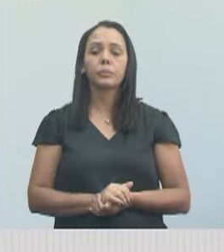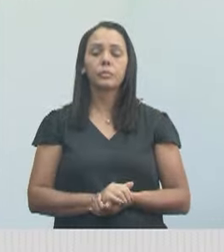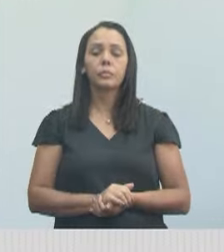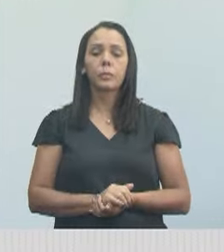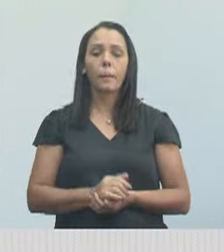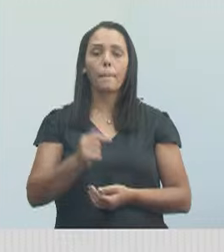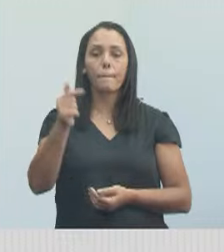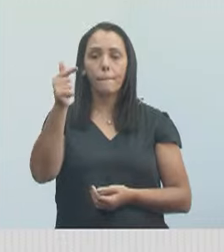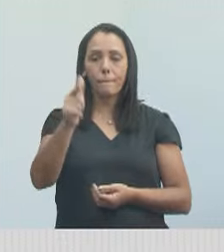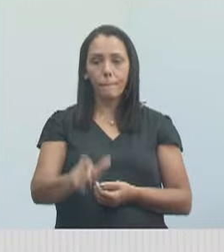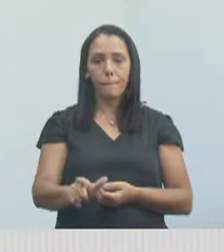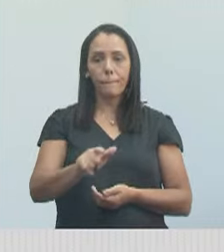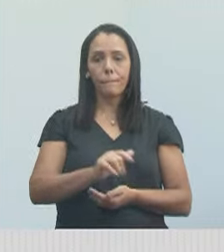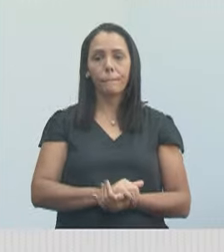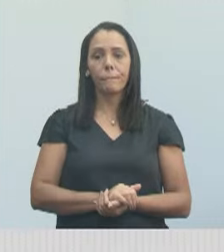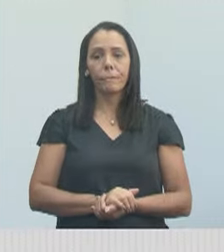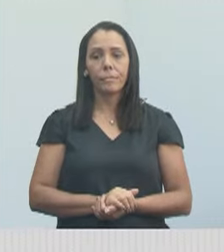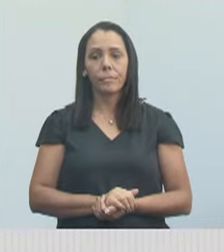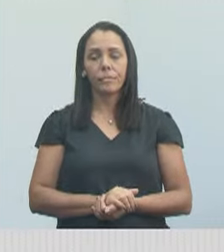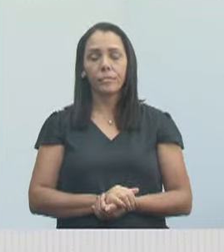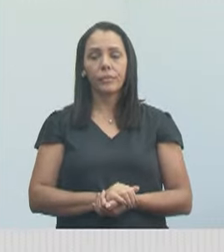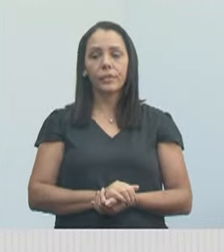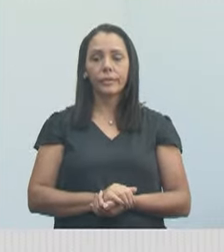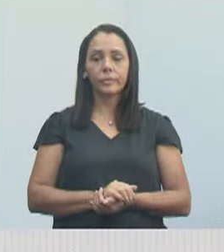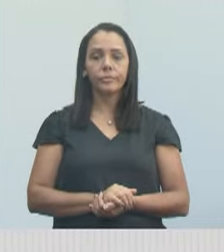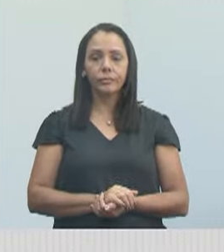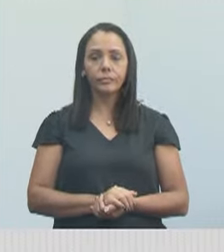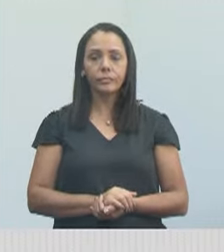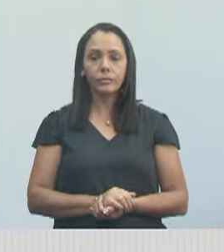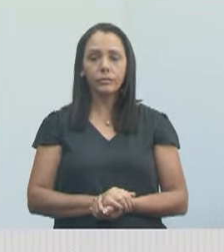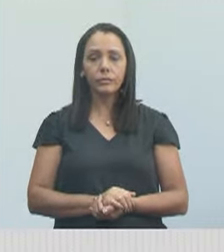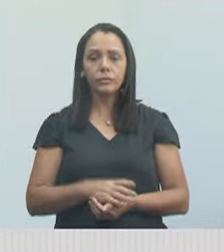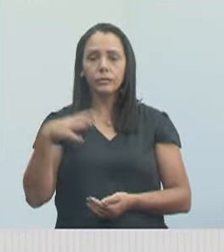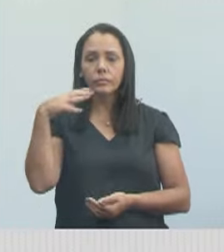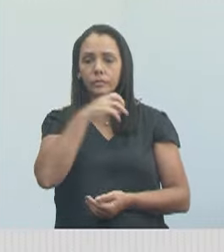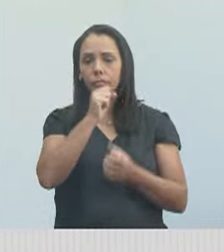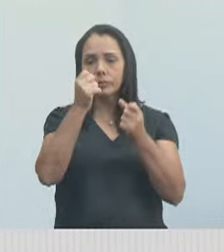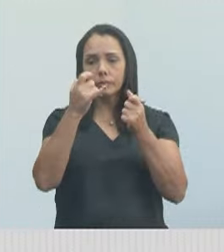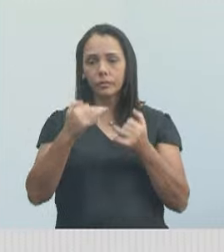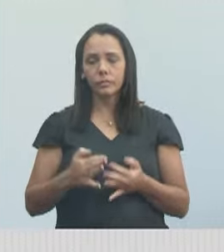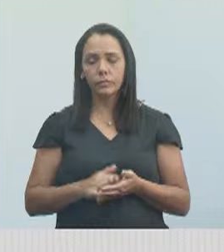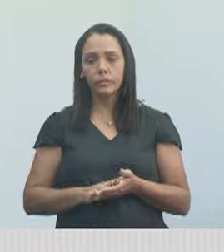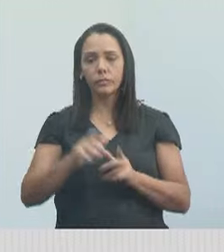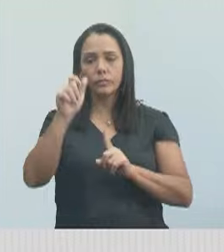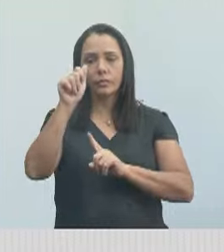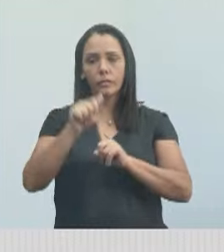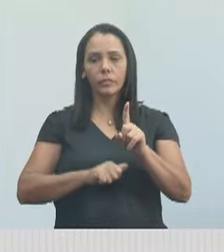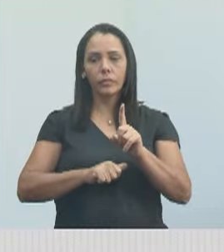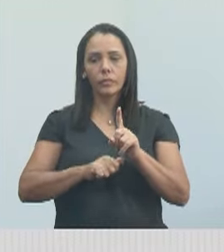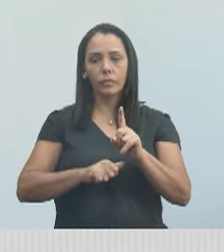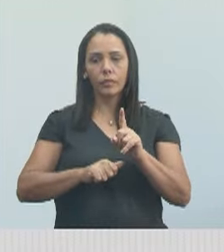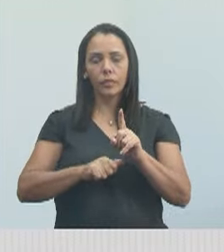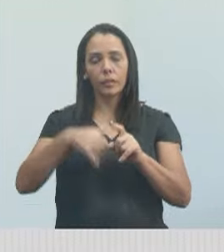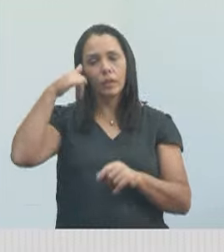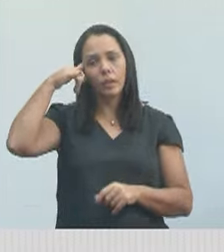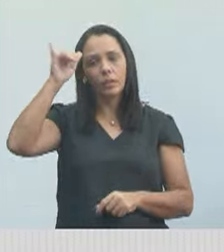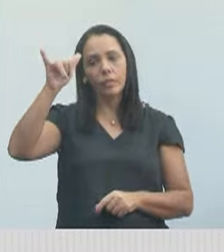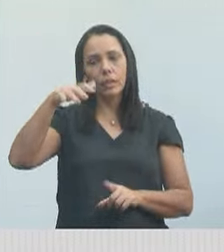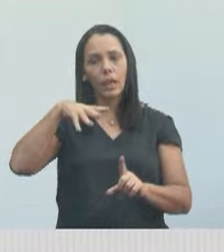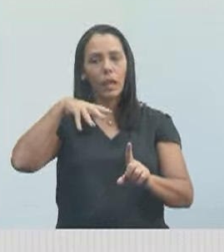colocar, passar outro slide. Gente, vou correr um pouquinho, né? É o mês de prevenção, combate ao atropelamento